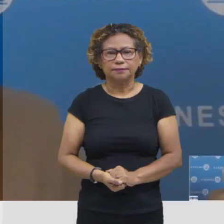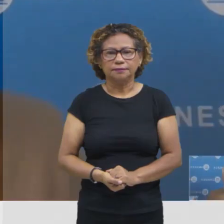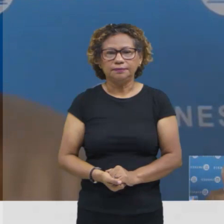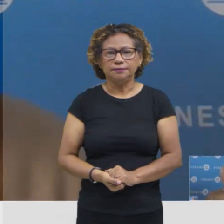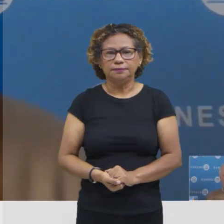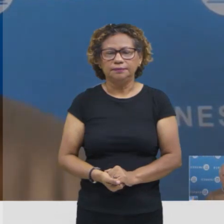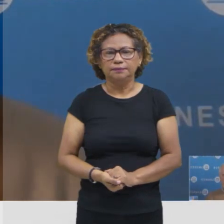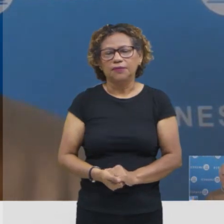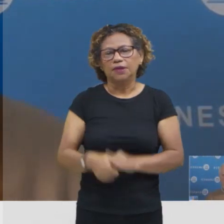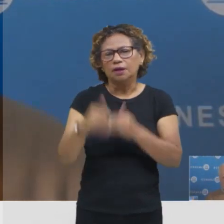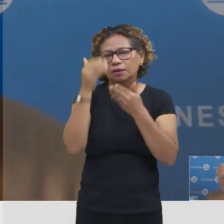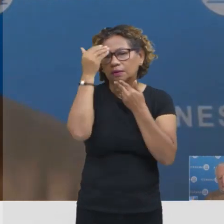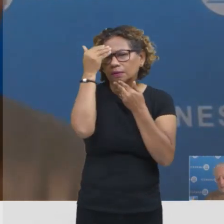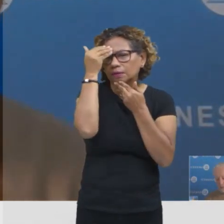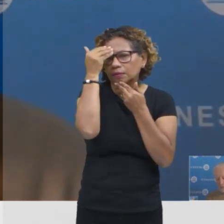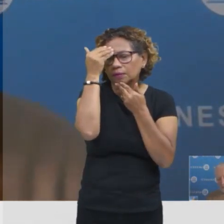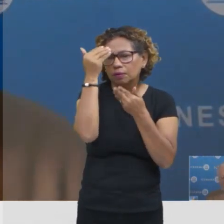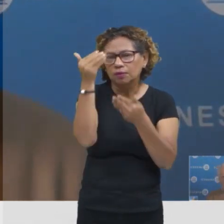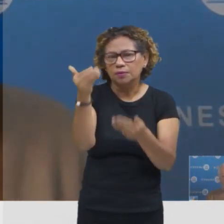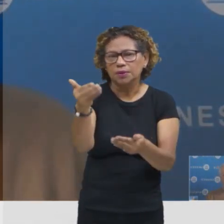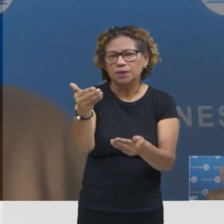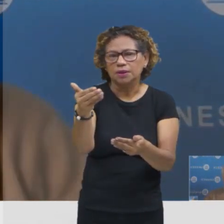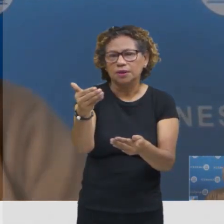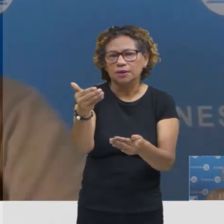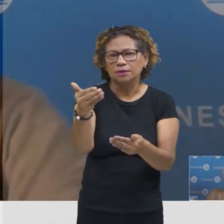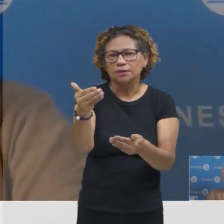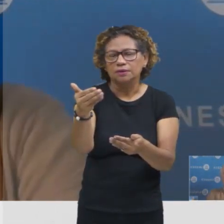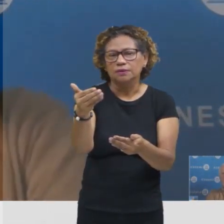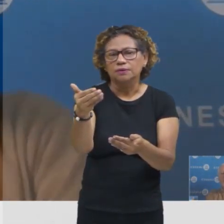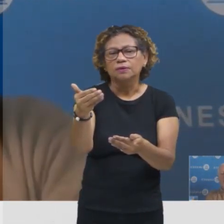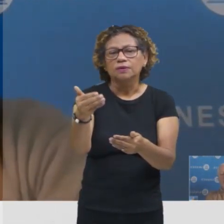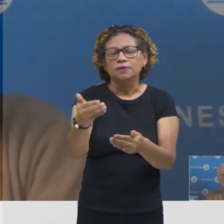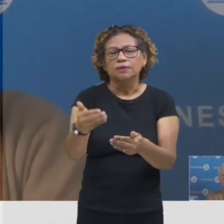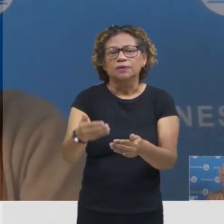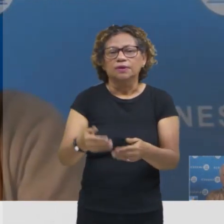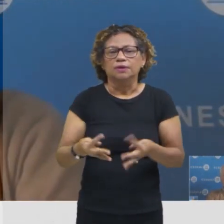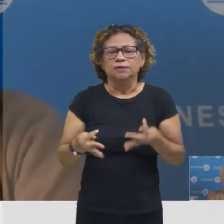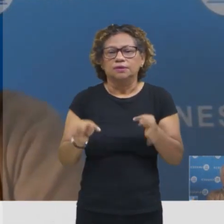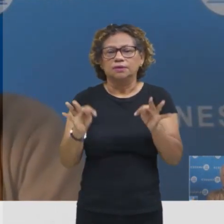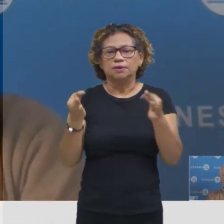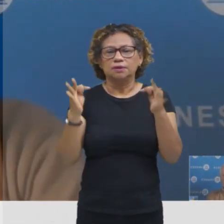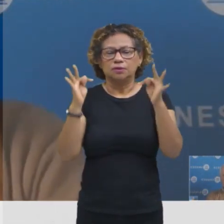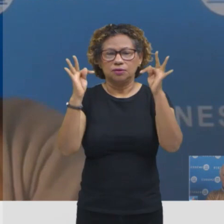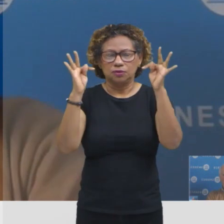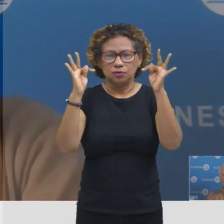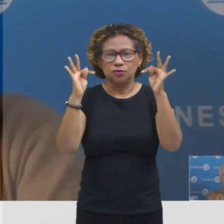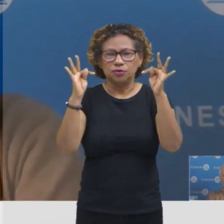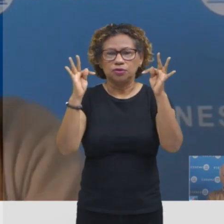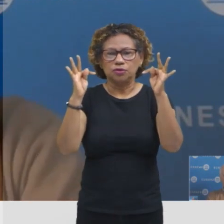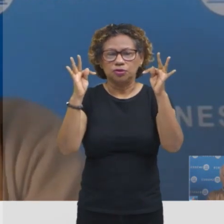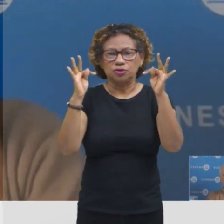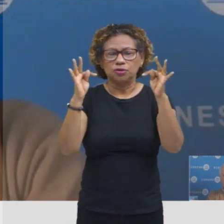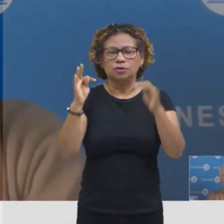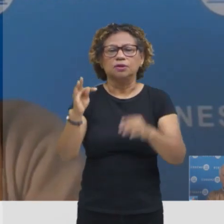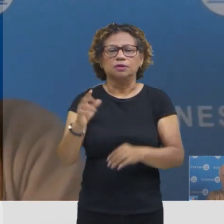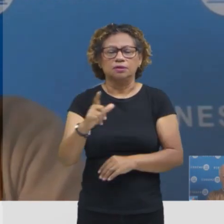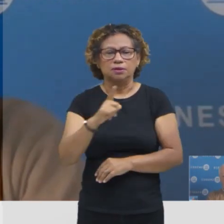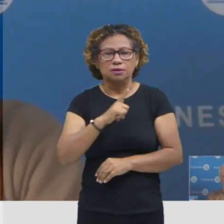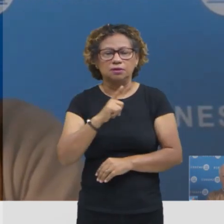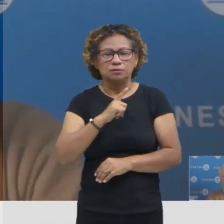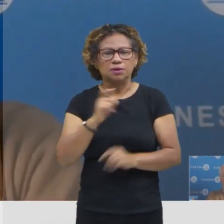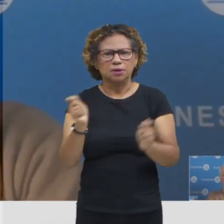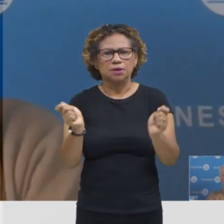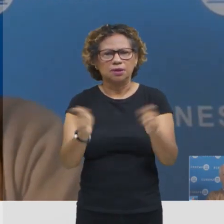Muito obrigado, enfim, para vos dizer que estas tecnologias nos dão uma possibilidade